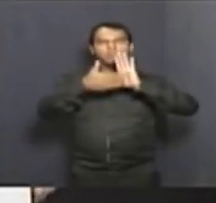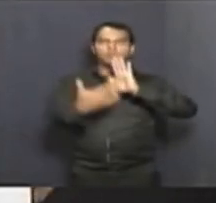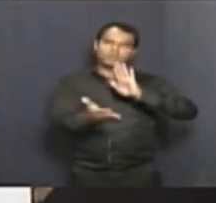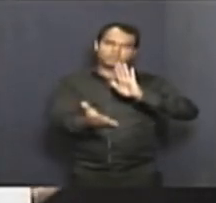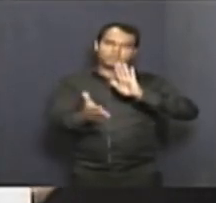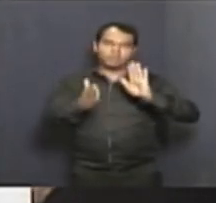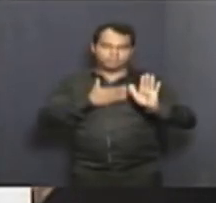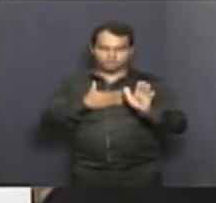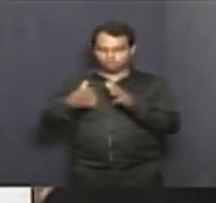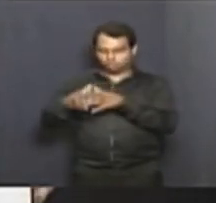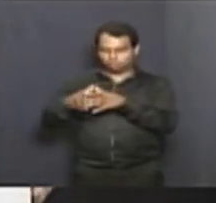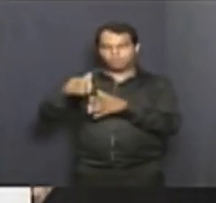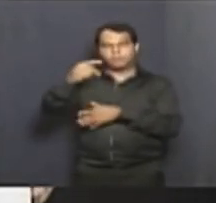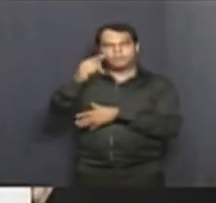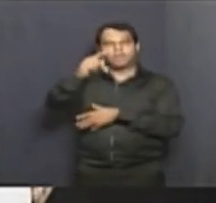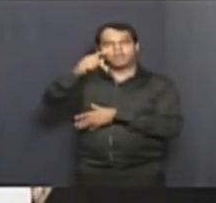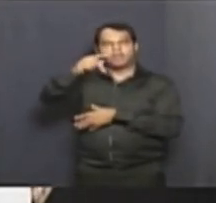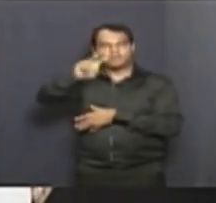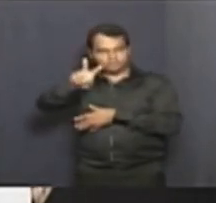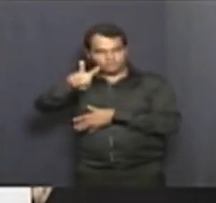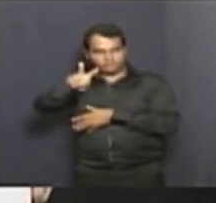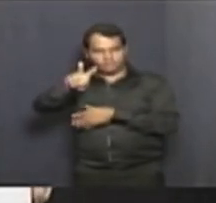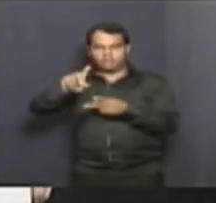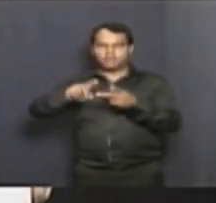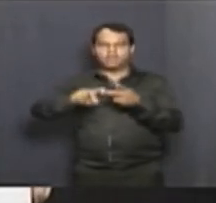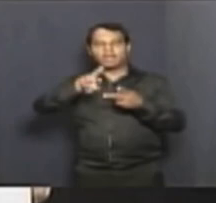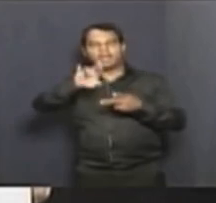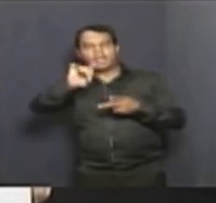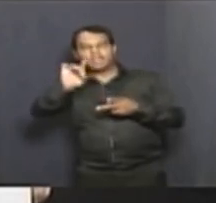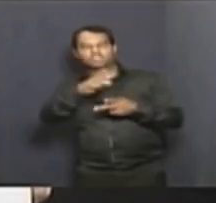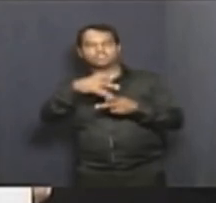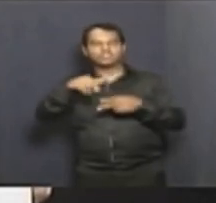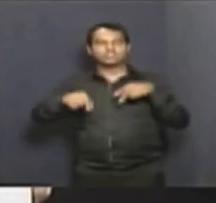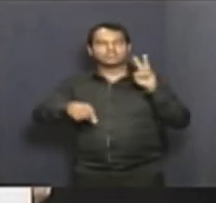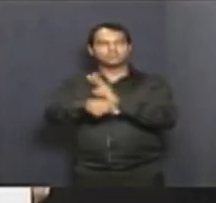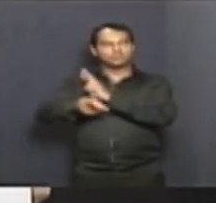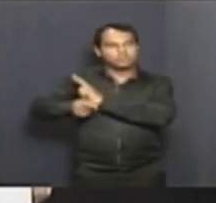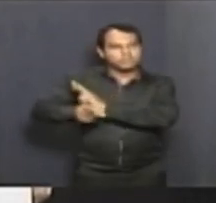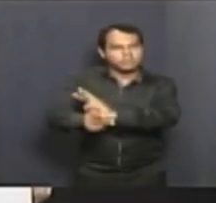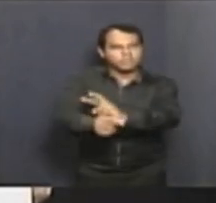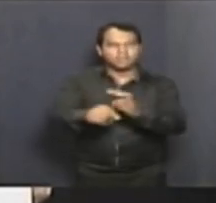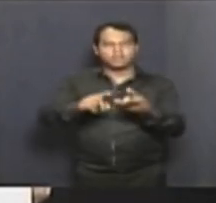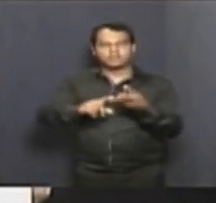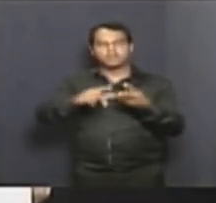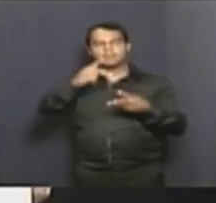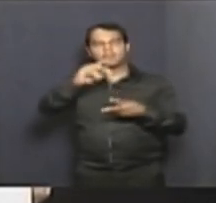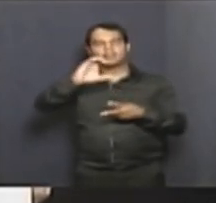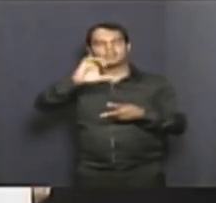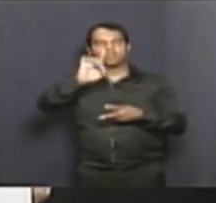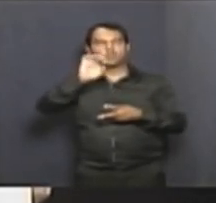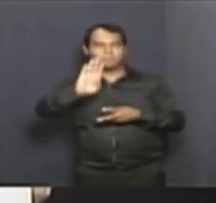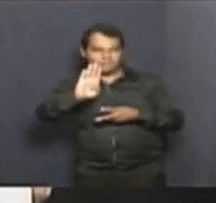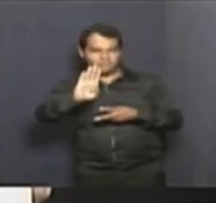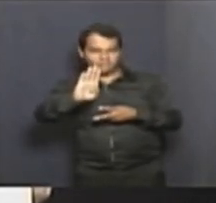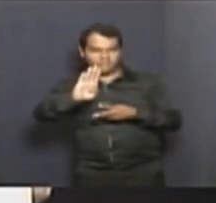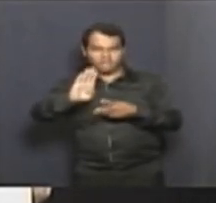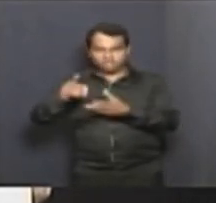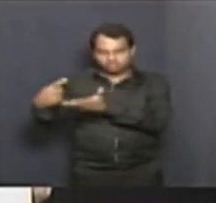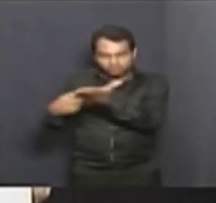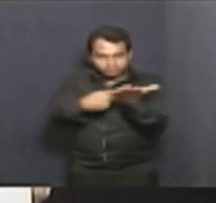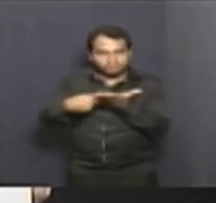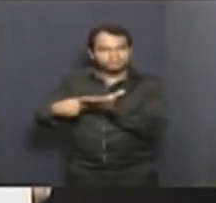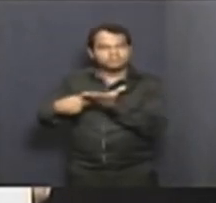pv redes sustentabilidade de cedo b que traçamos e que